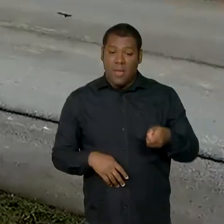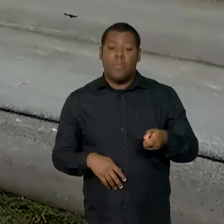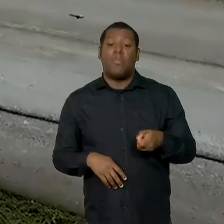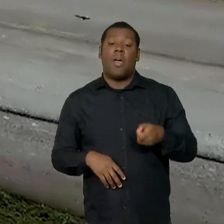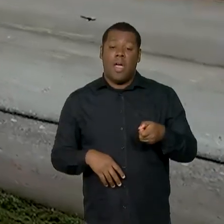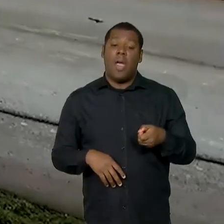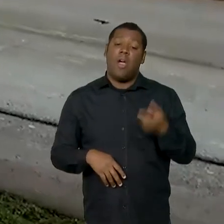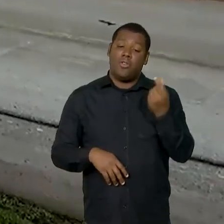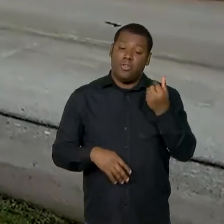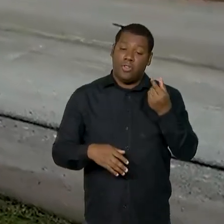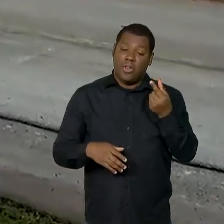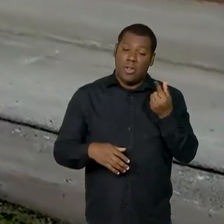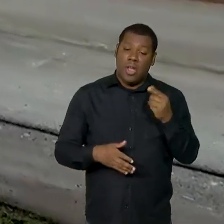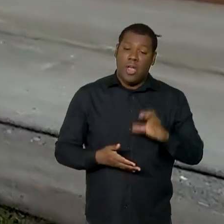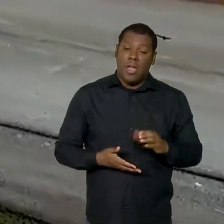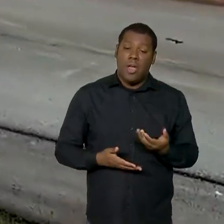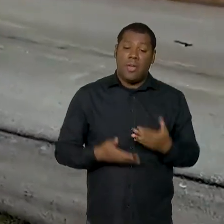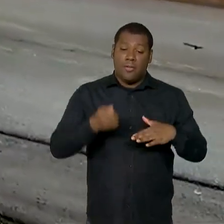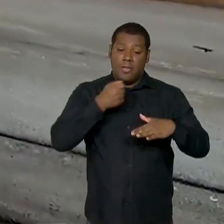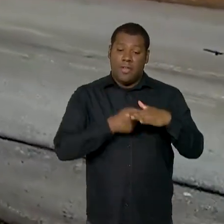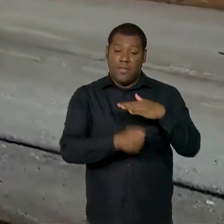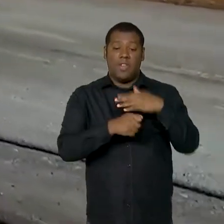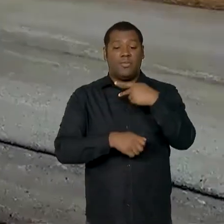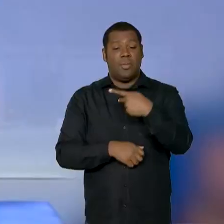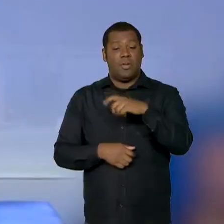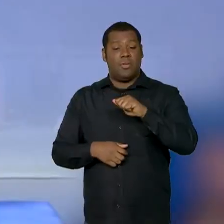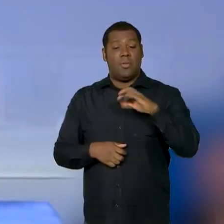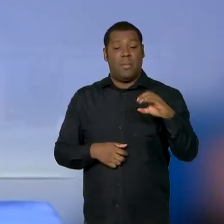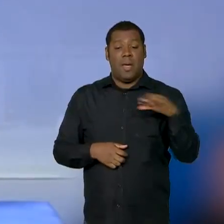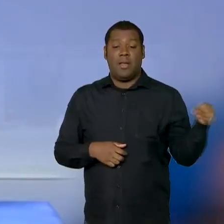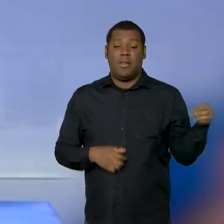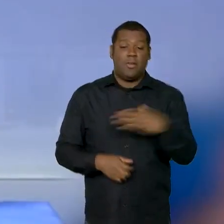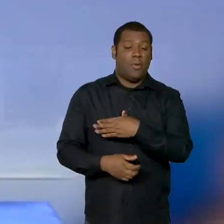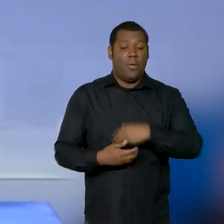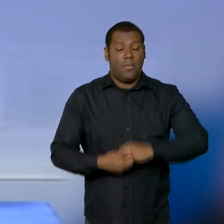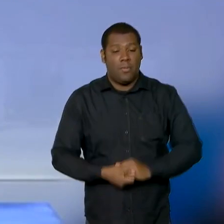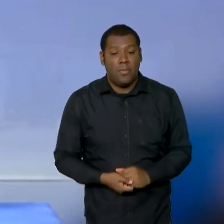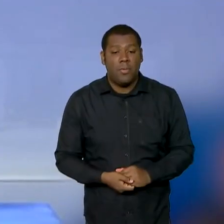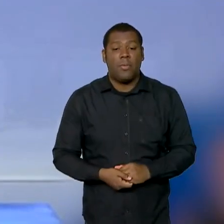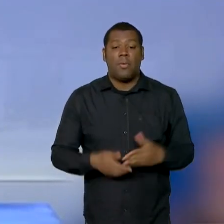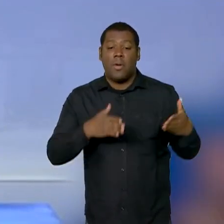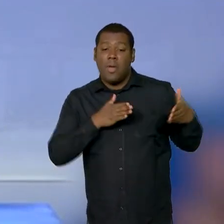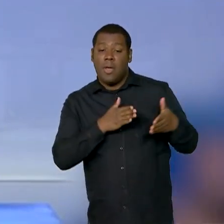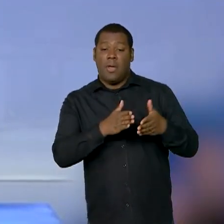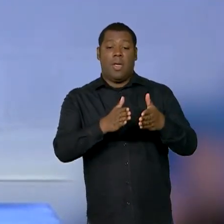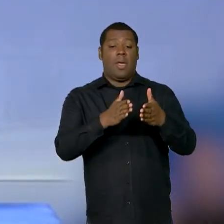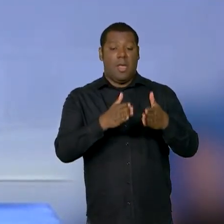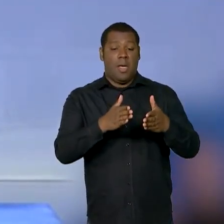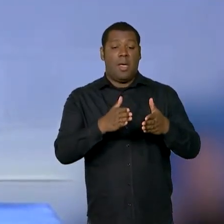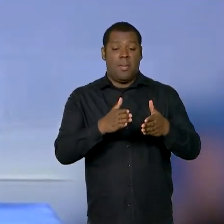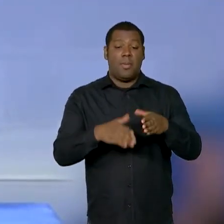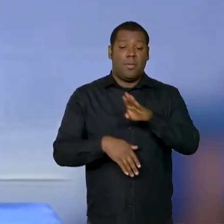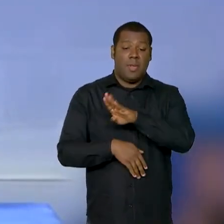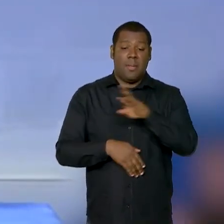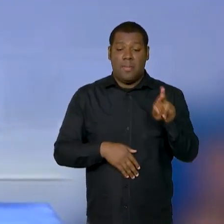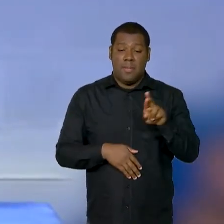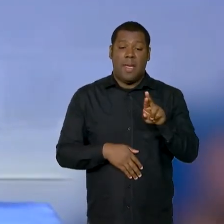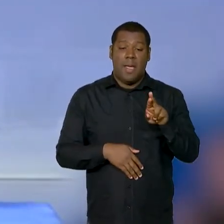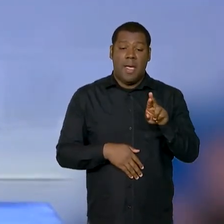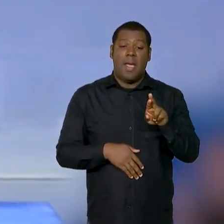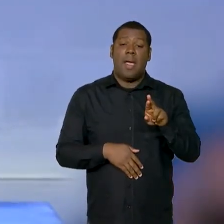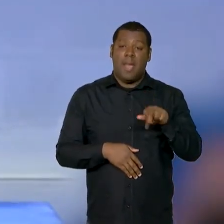no novo PAC, o Programa de Aceleração do Crescimento. Uma das mais importantes rodovias do país, ainda aberta no